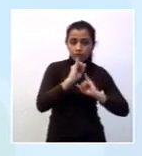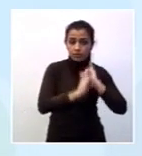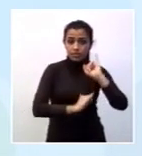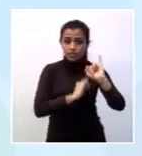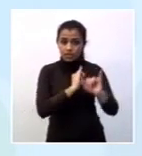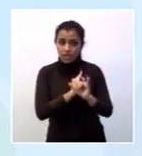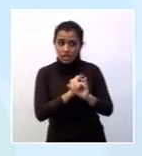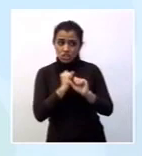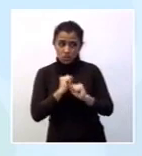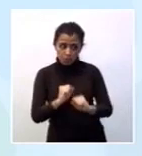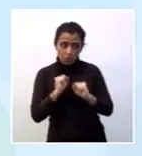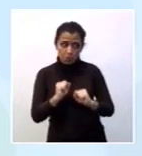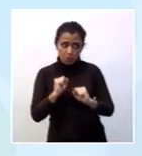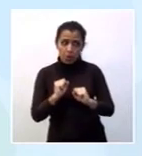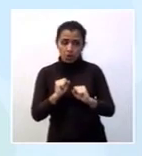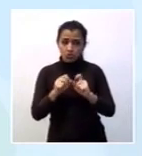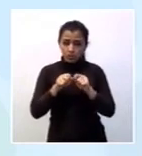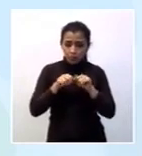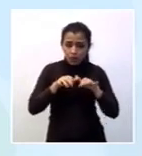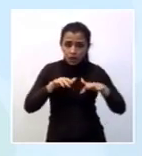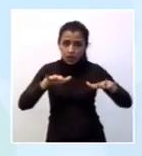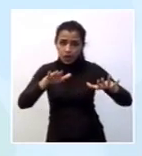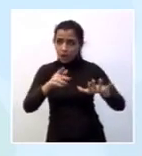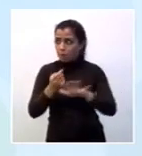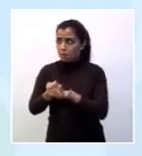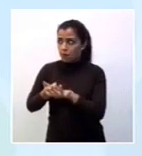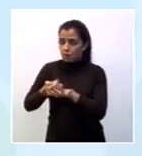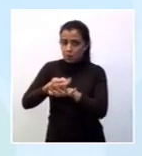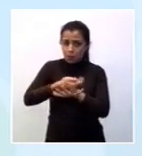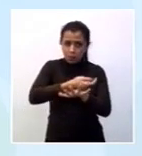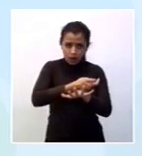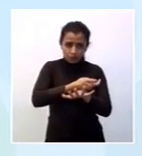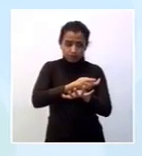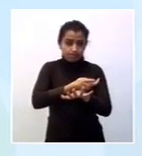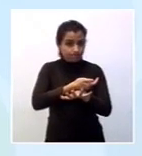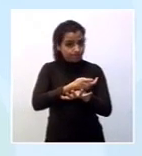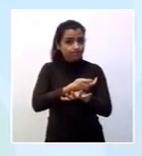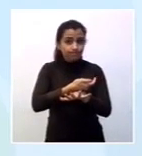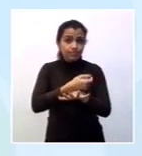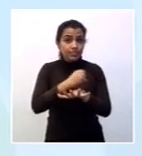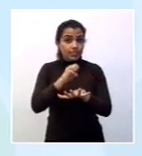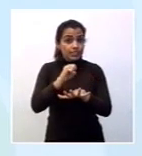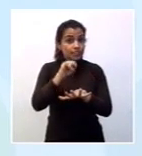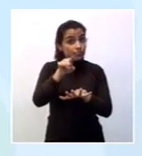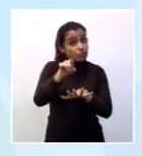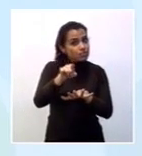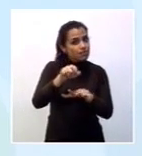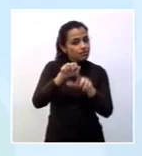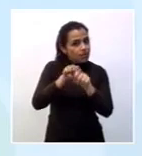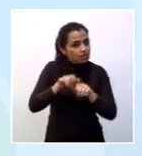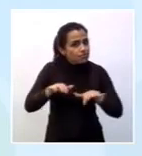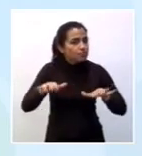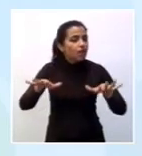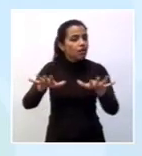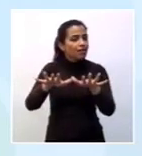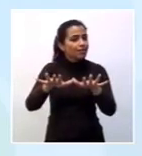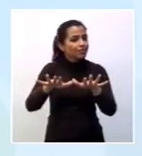justamente repensarem quando vocês escrevem essas coisas, se você também está sendo uma pessoa que está espalhando notícias falsas,